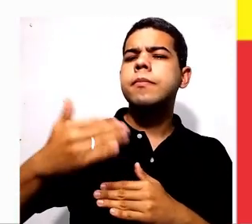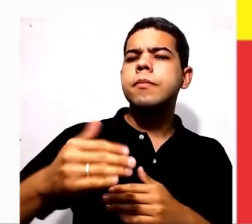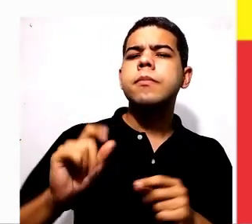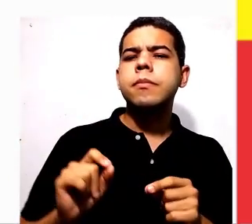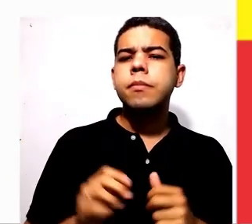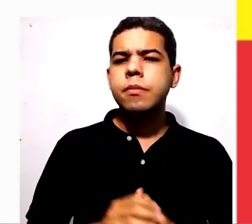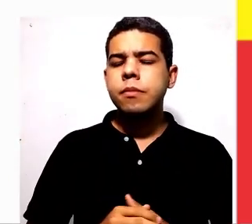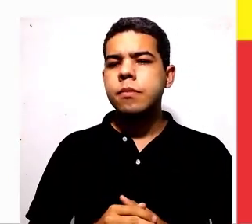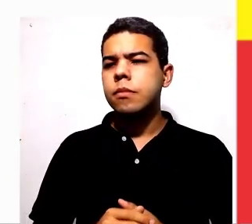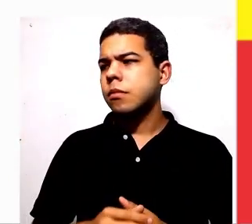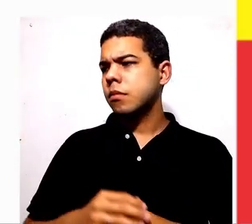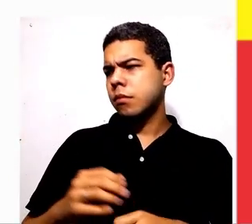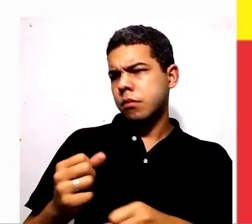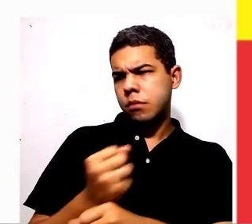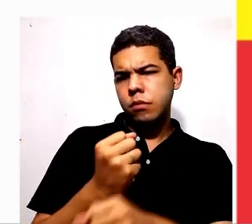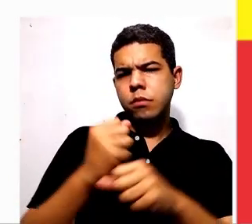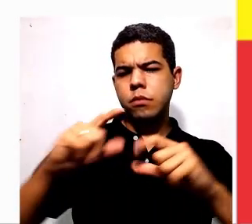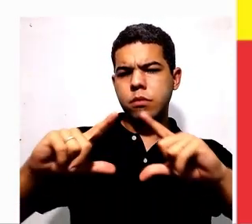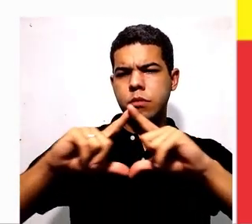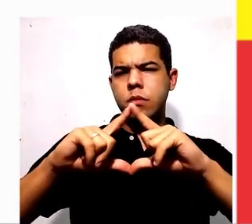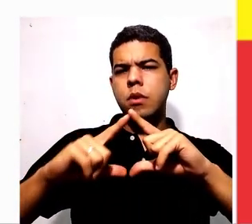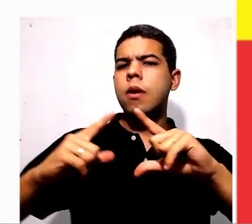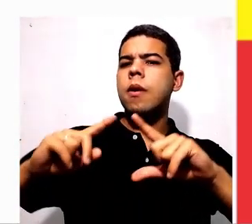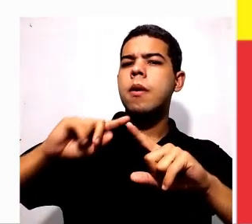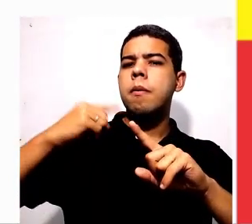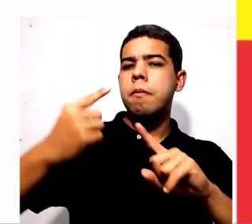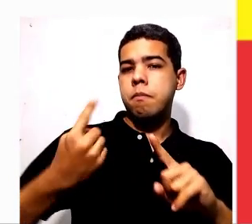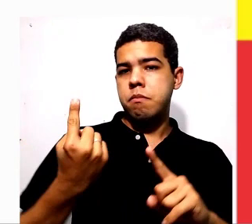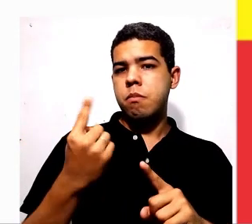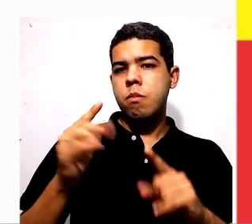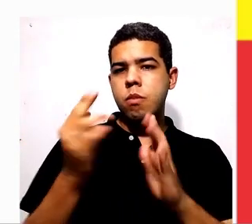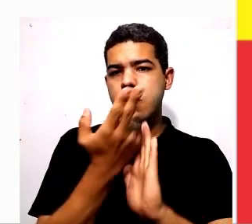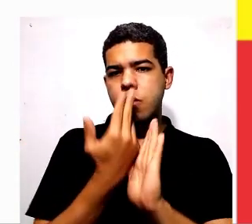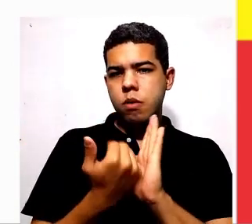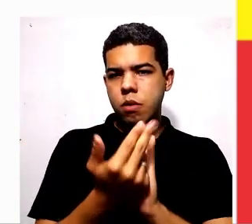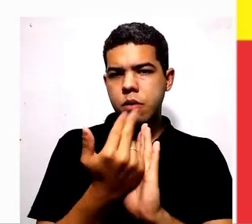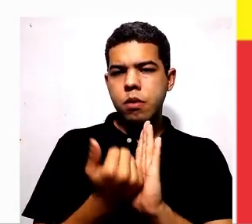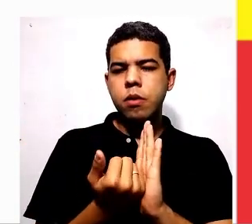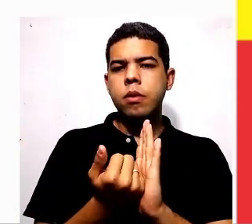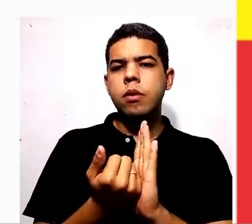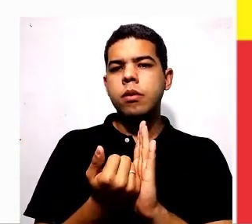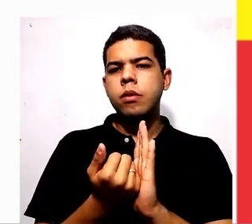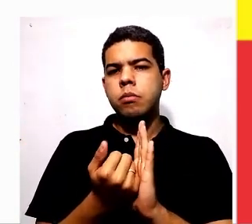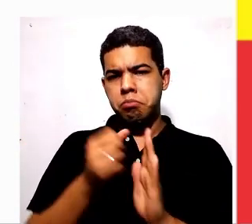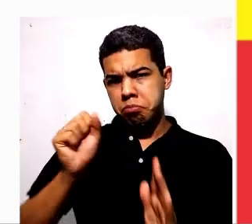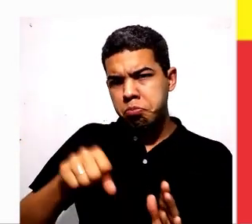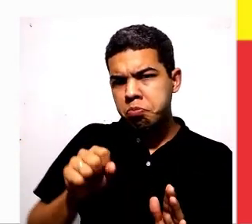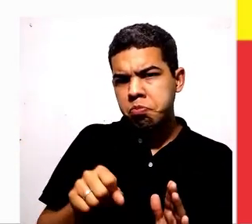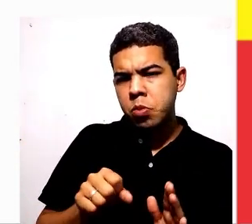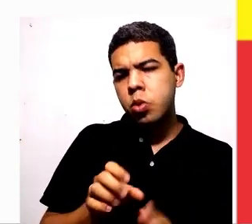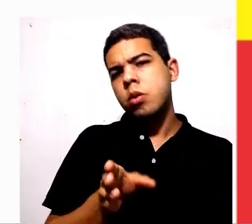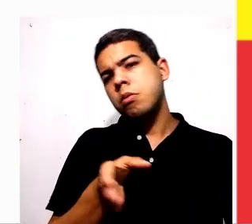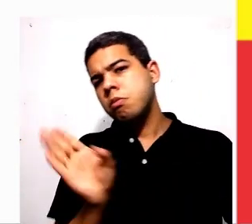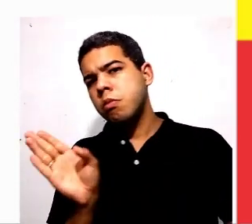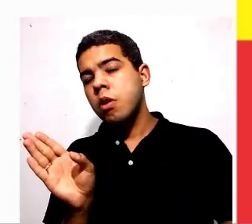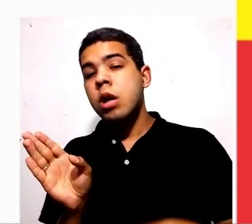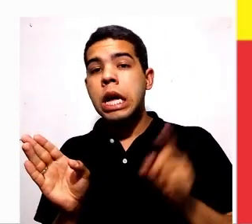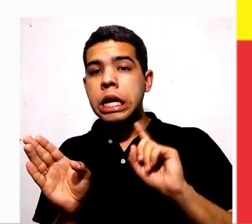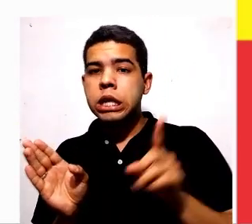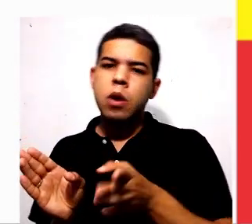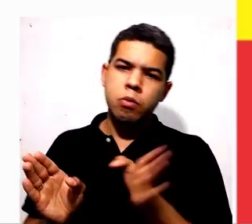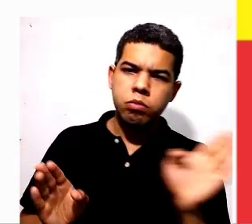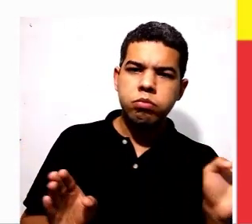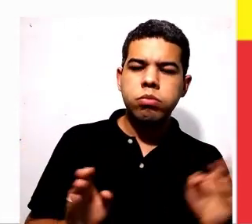passo? Construir mais uma figura. Se você vai construir mais uma figura, sim, para a esquerda. Se for não,